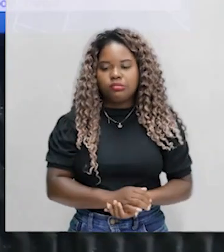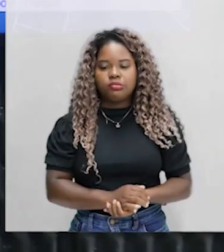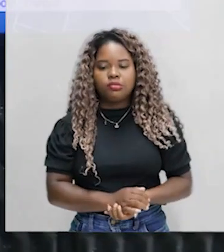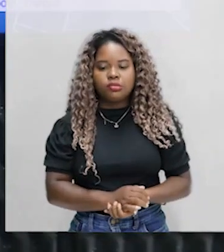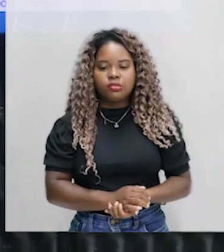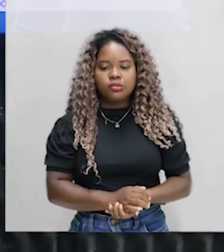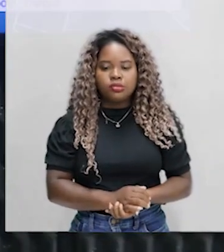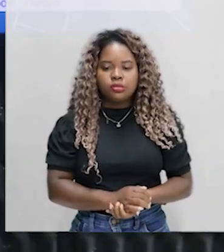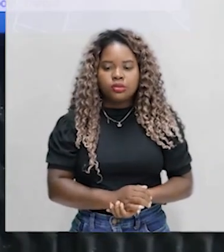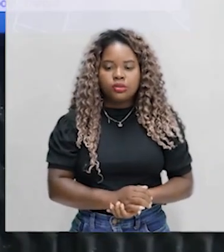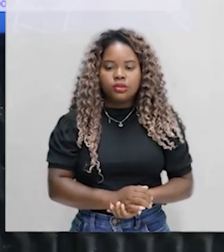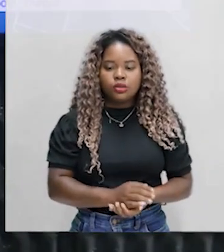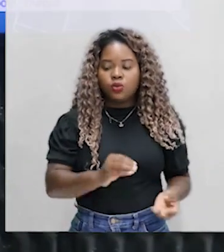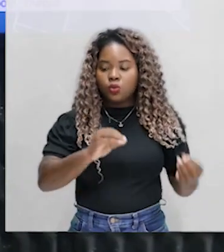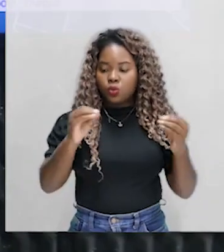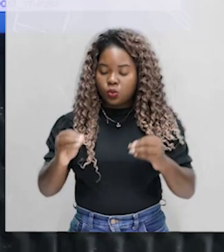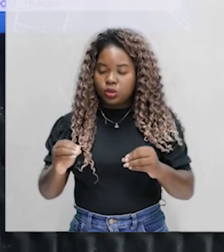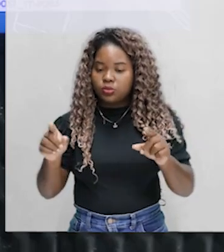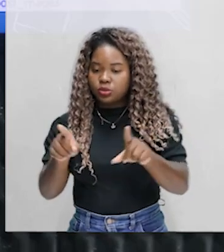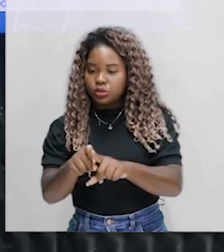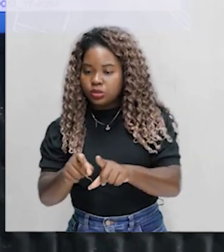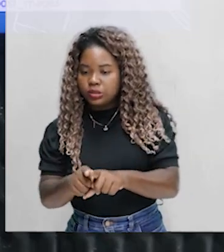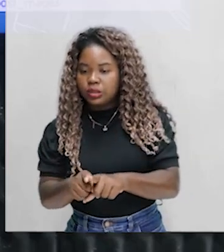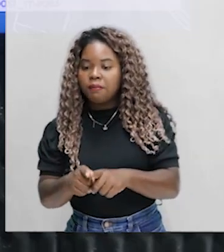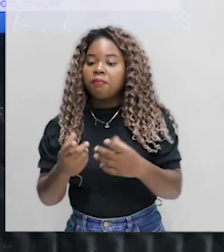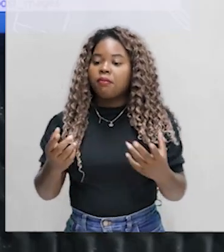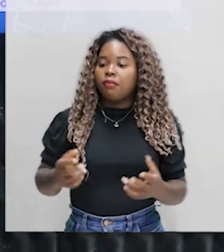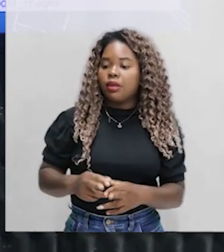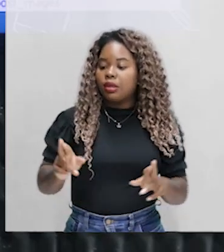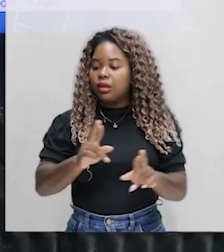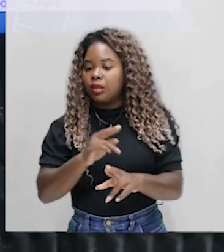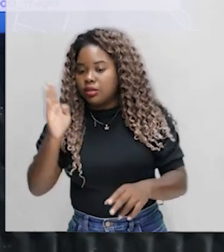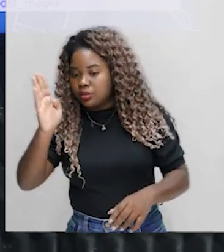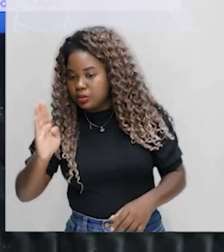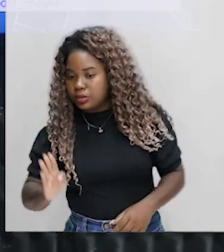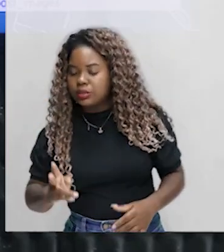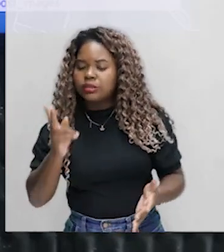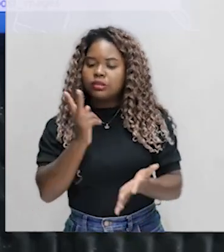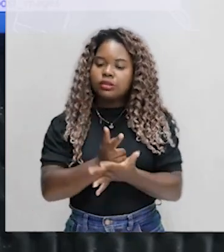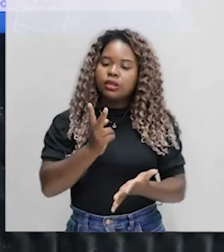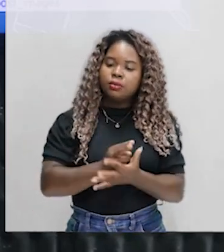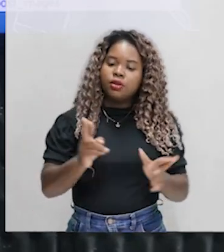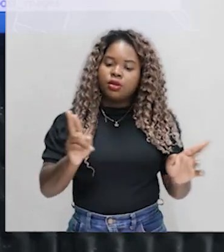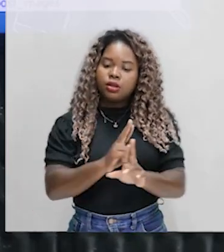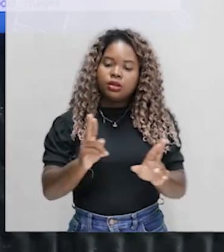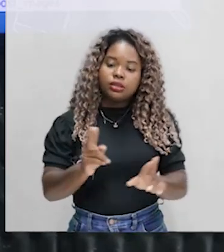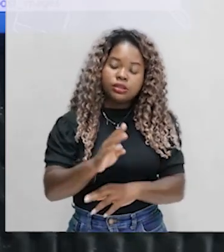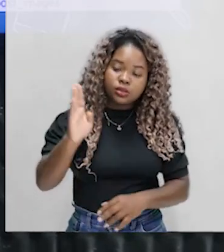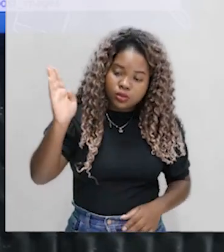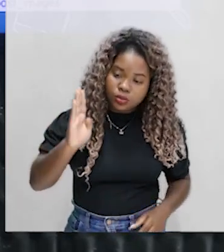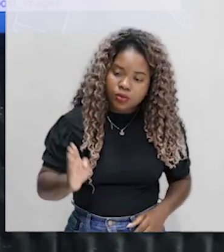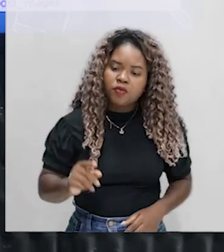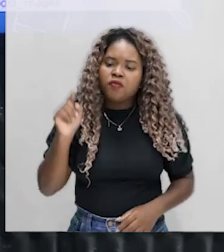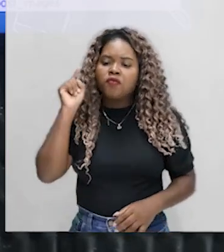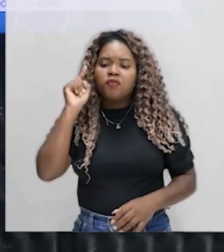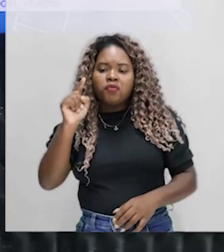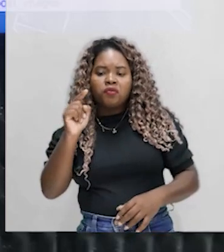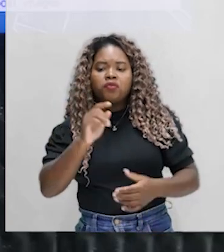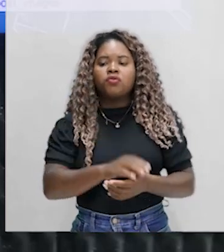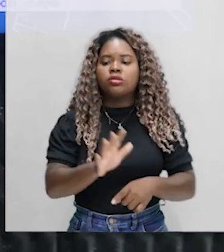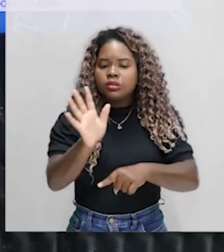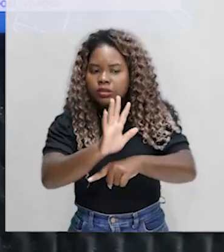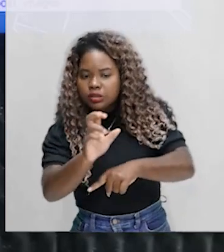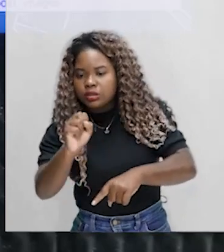trazemos essa situação para o Brasil, eu estou sempre falando aqui, em quase toda aula minha eu falo isso, vocês assistem